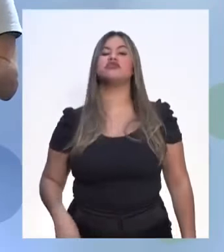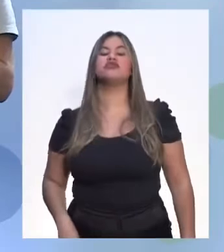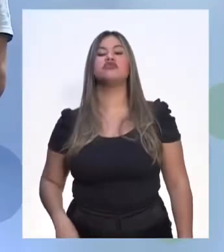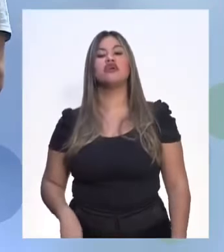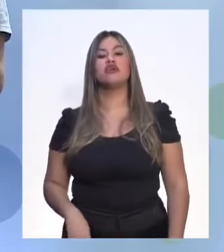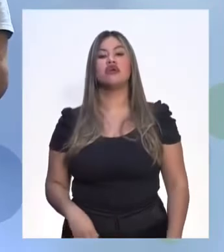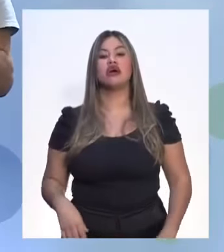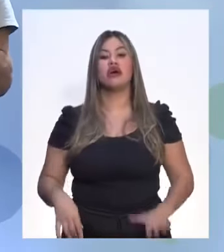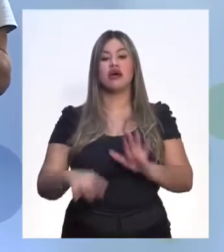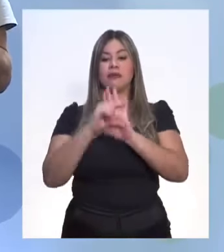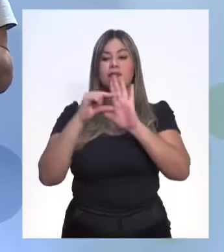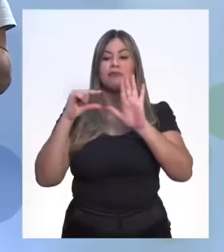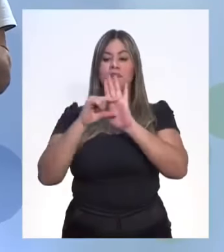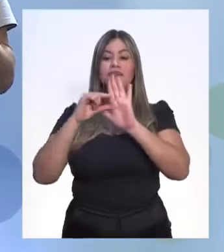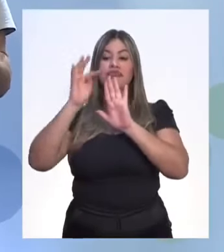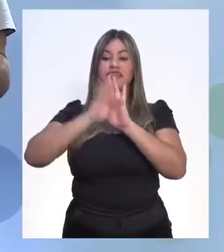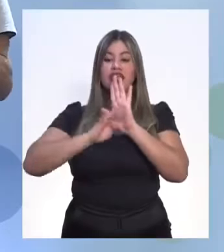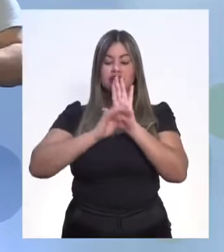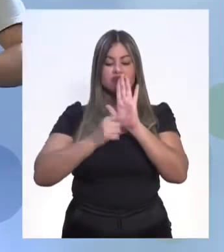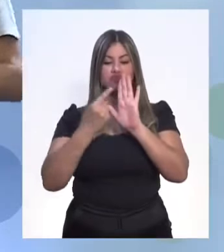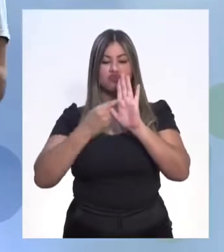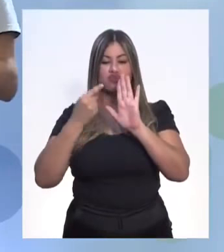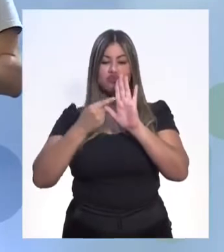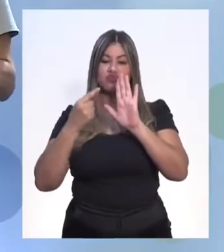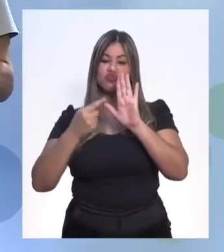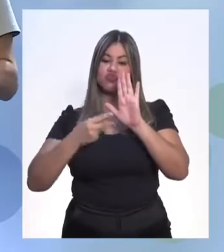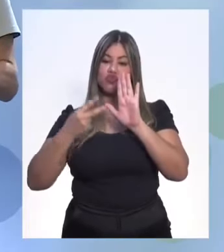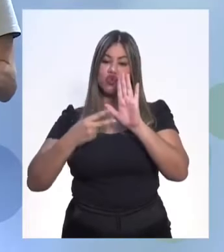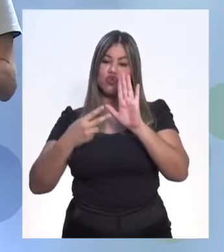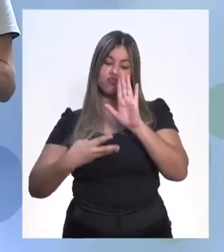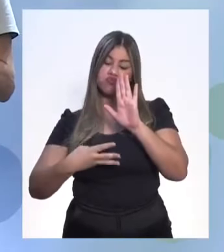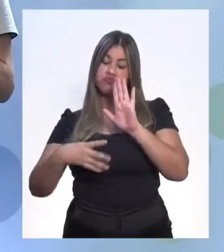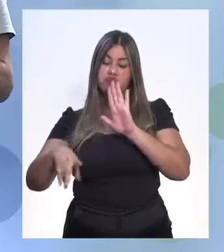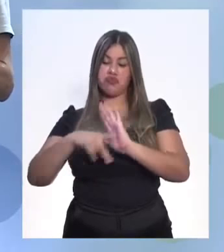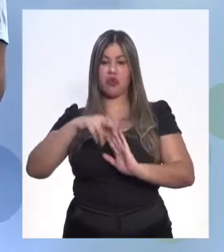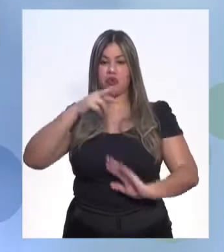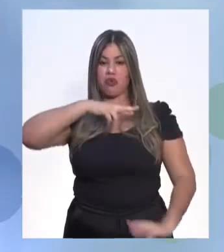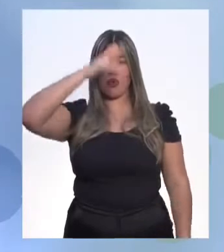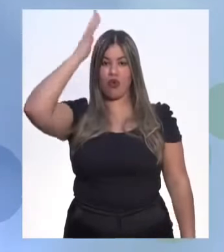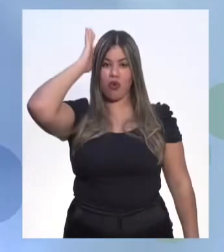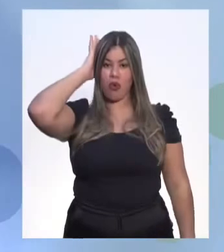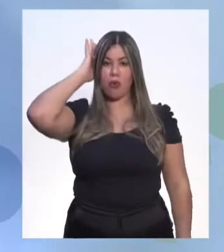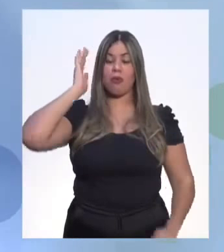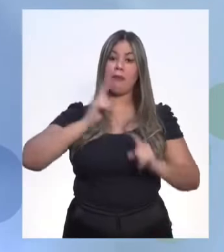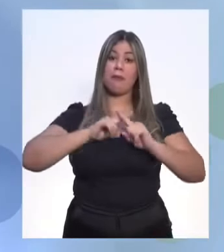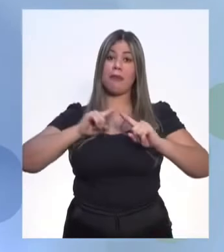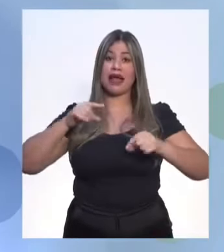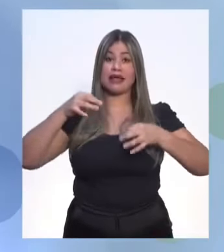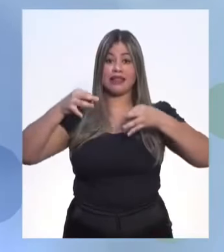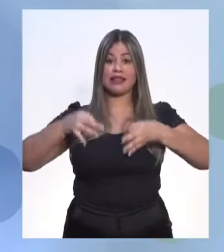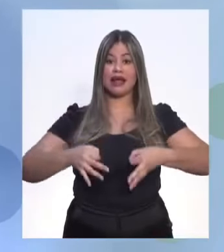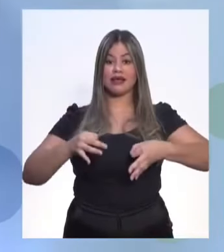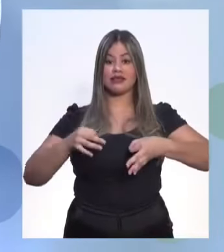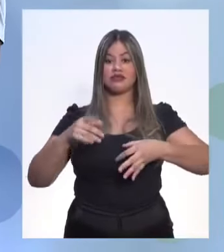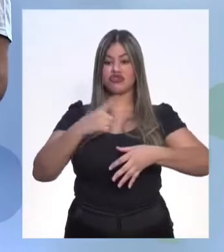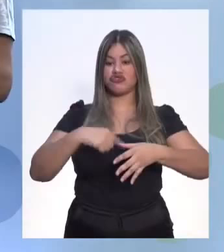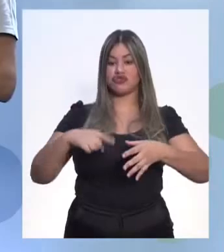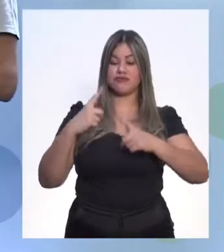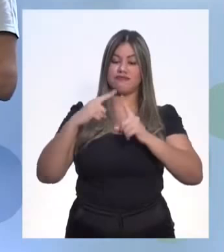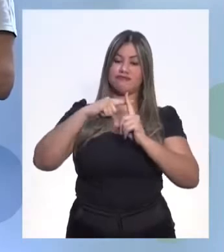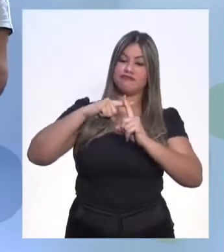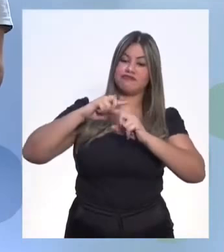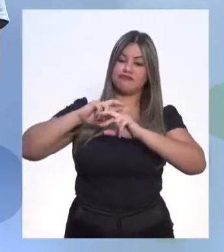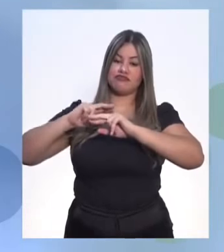coisa toda mas na e a gente não trabalha operações não é com números romanos Se bem que eles não foram